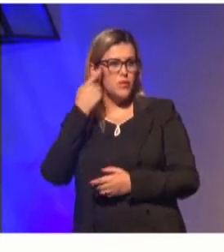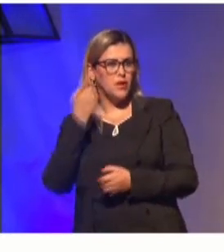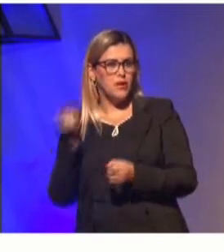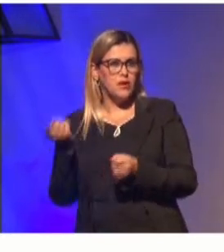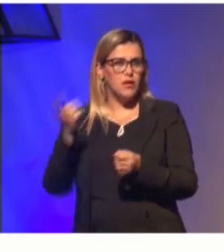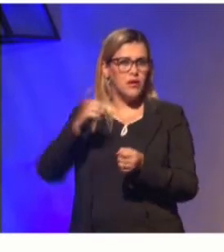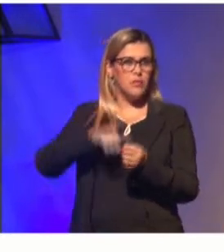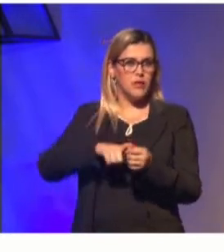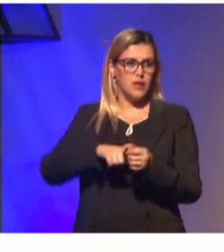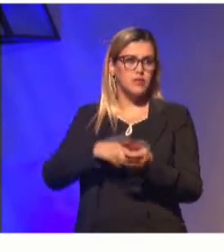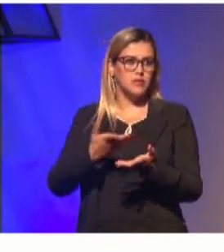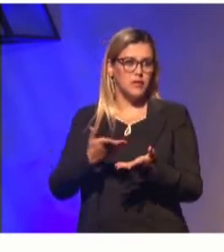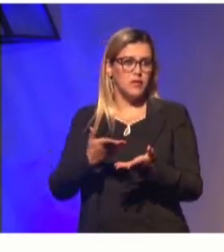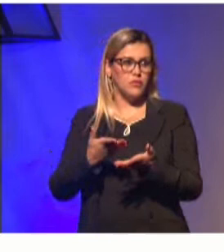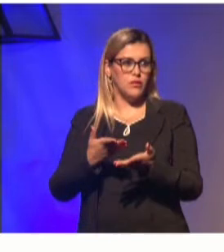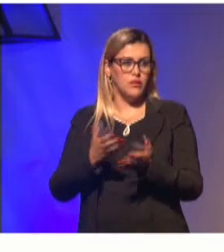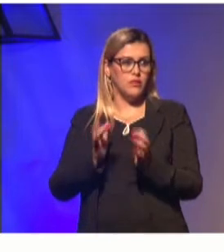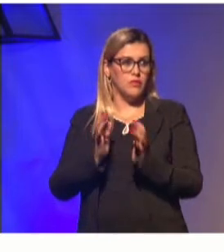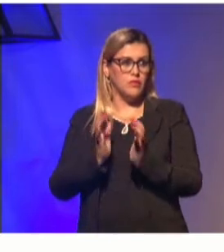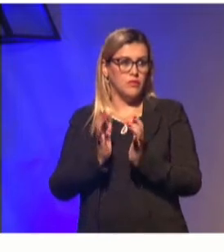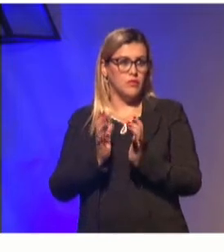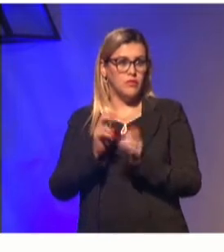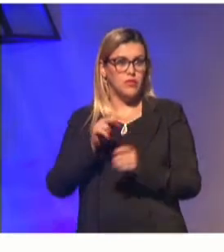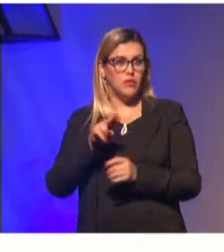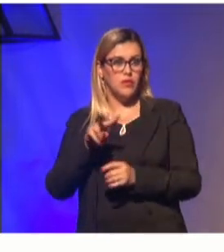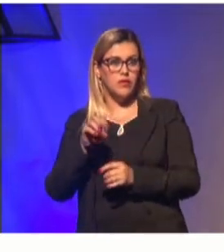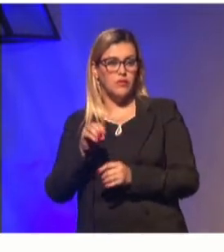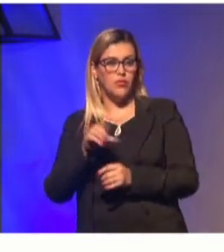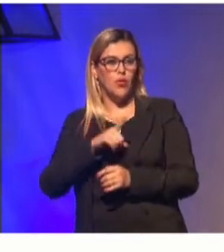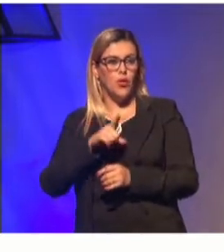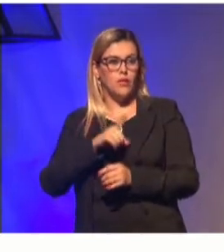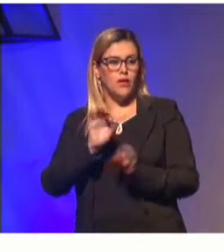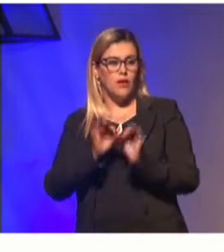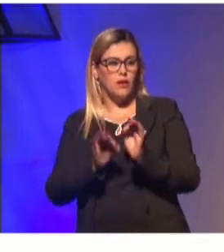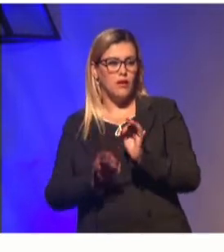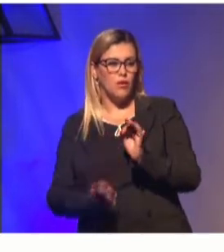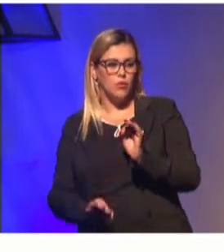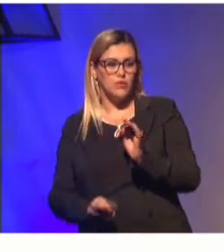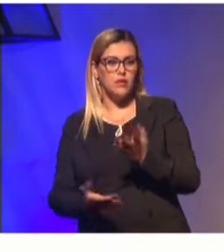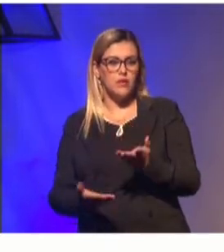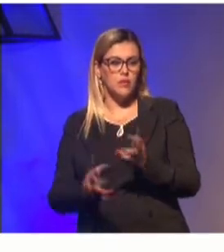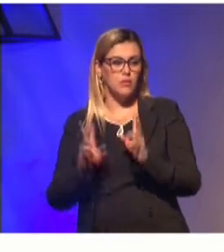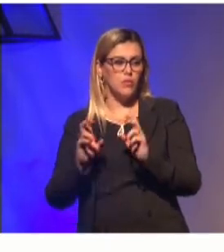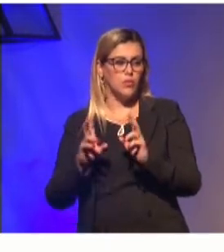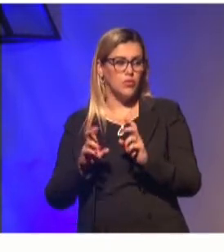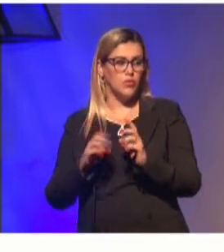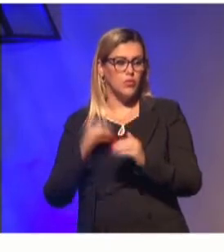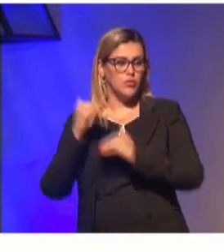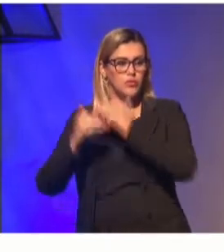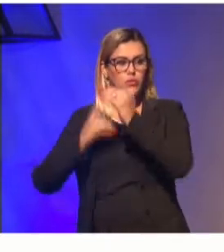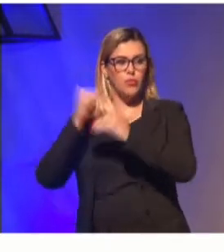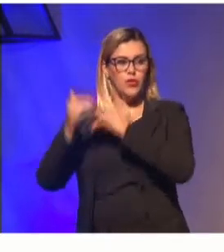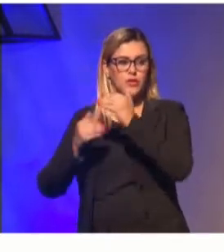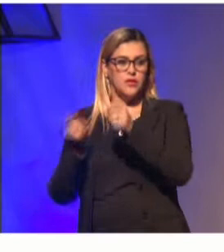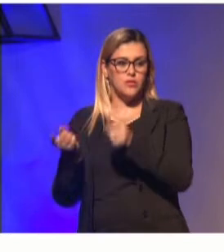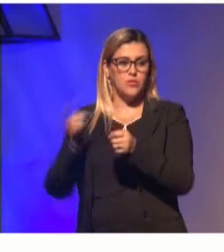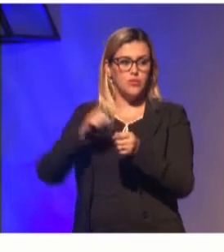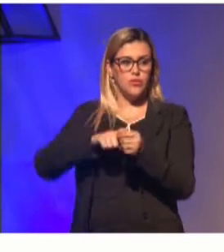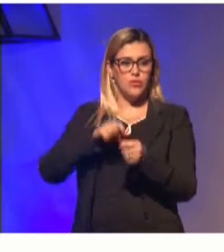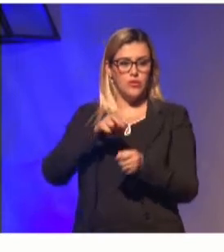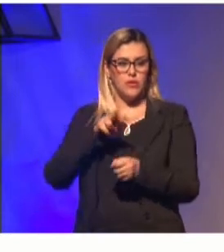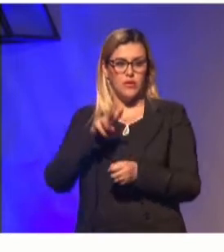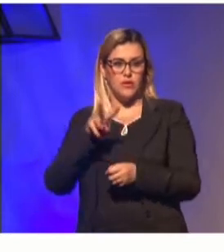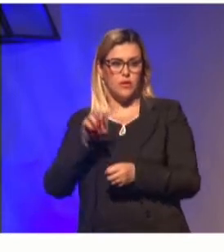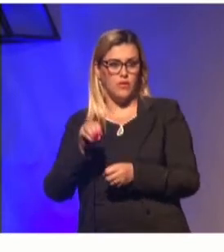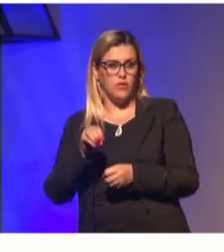reabilitação das lesões do sistema nervoso periférico, a gente tem um tempo muito grande, um delay muito grande do processo de regeneração nervosa.